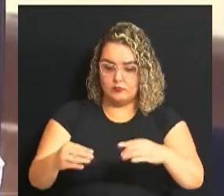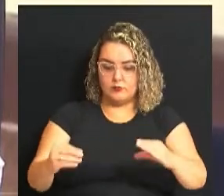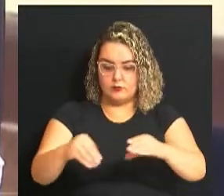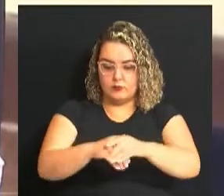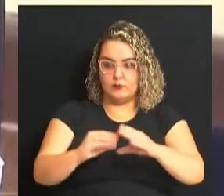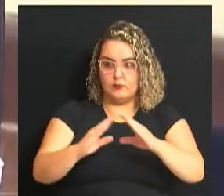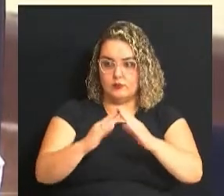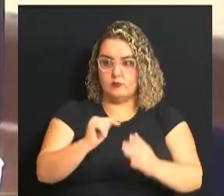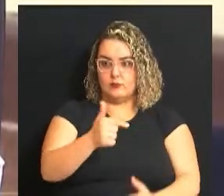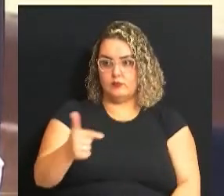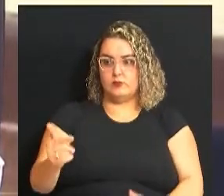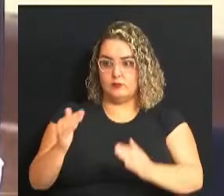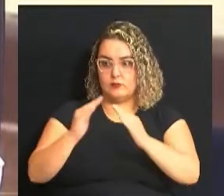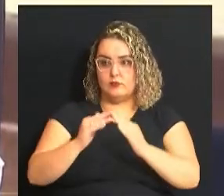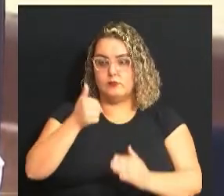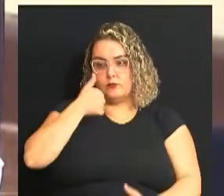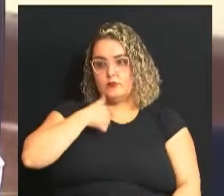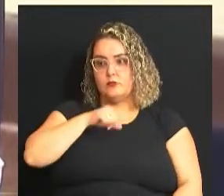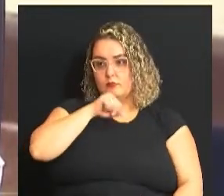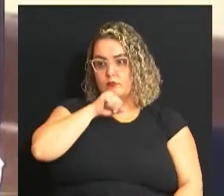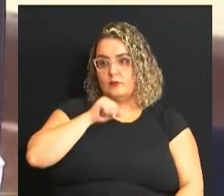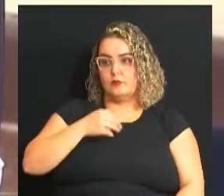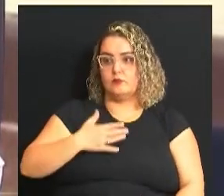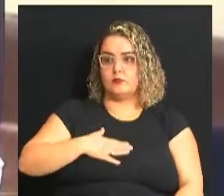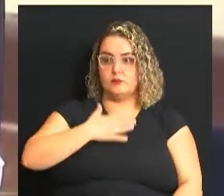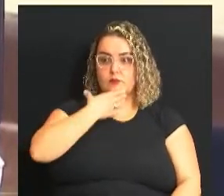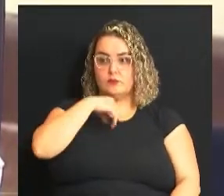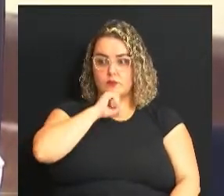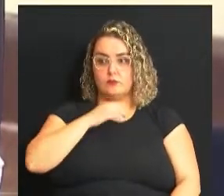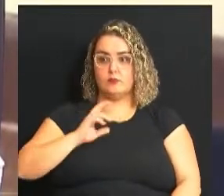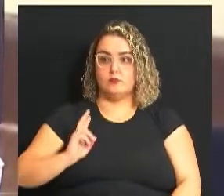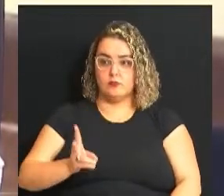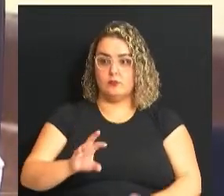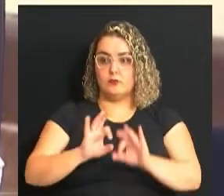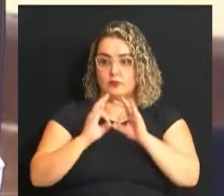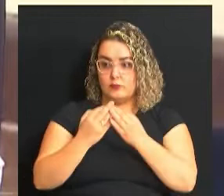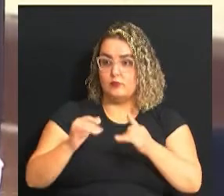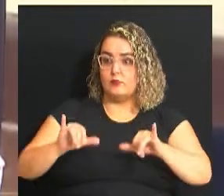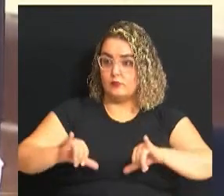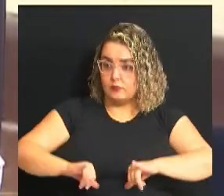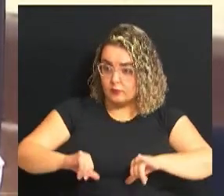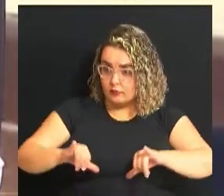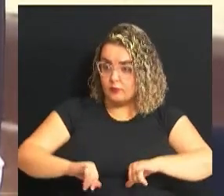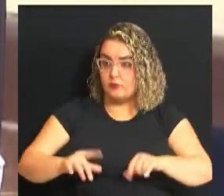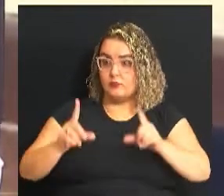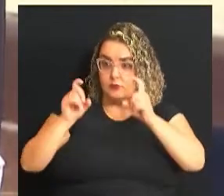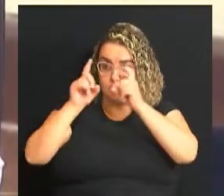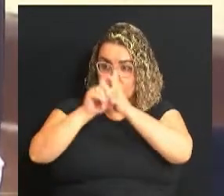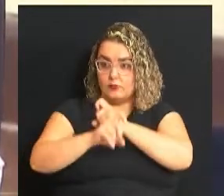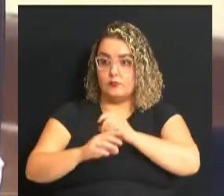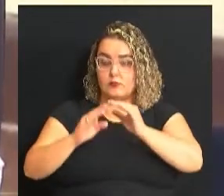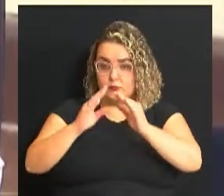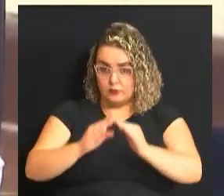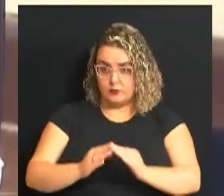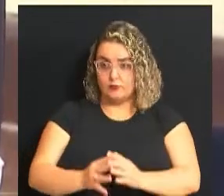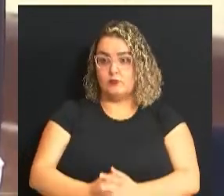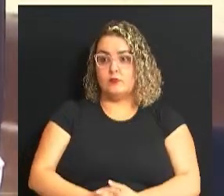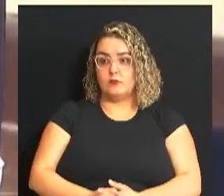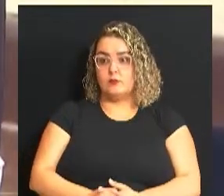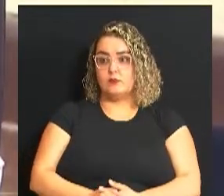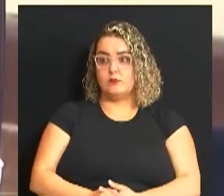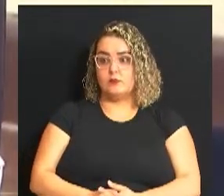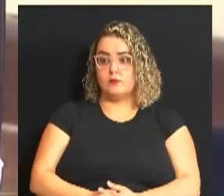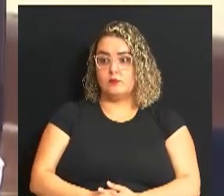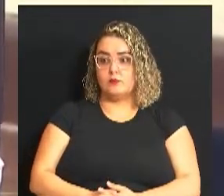morar. Minha mãe e meu pai sempre, nossa família sempre sofreu muito com essa dificuldade de moradia. Então, e aí